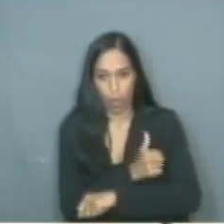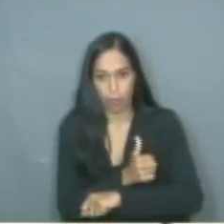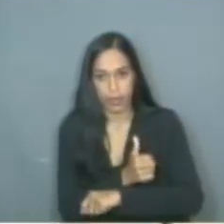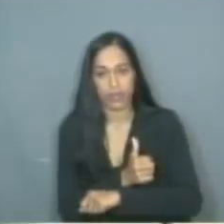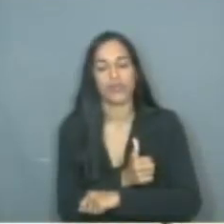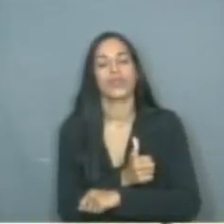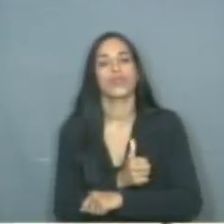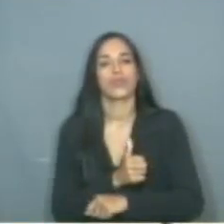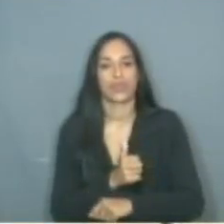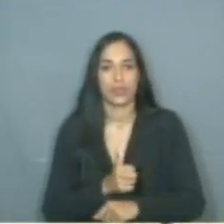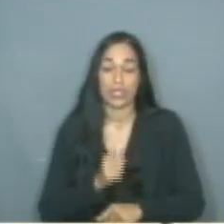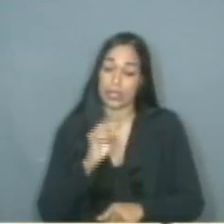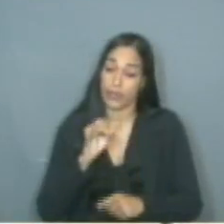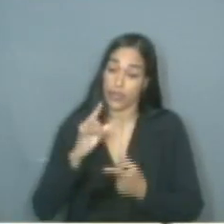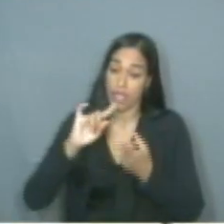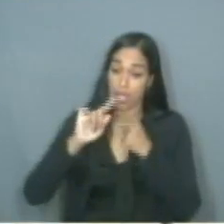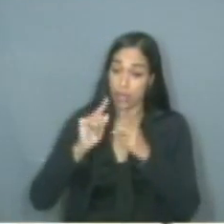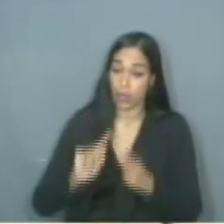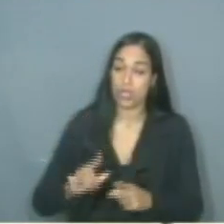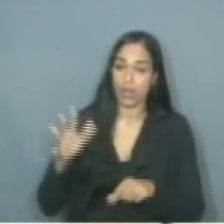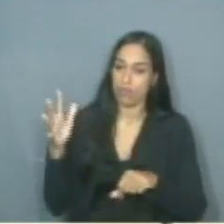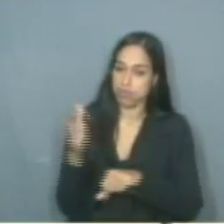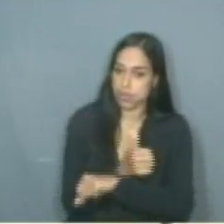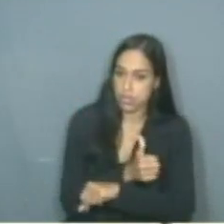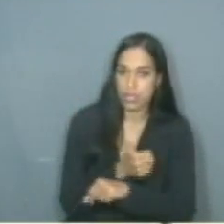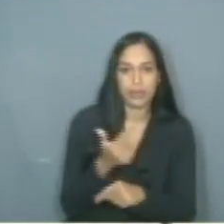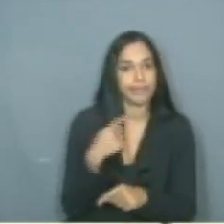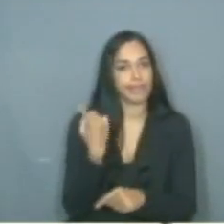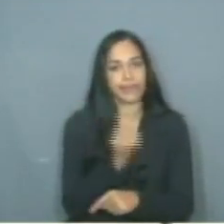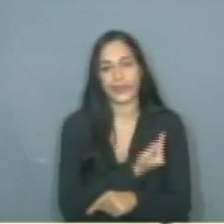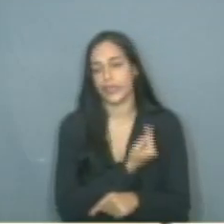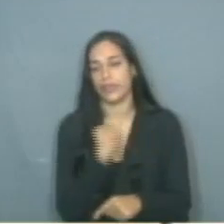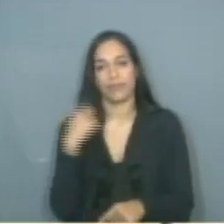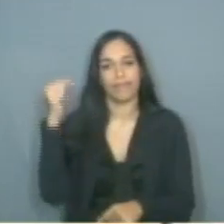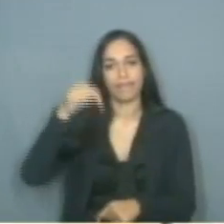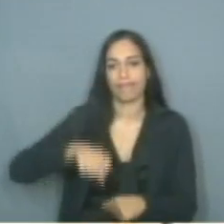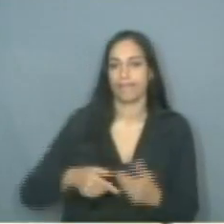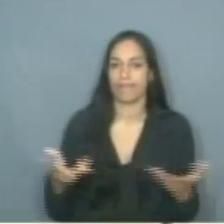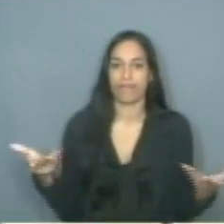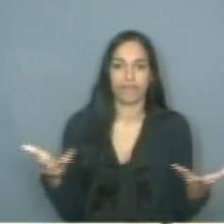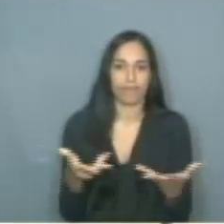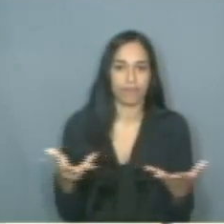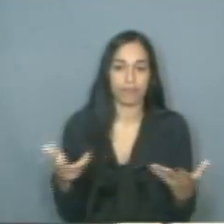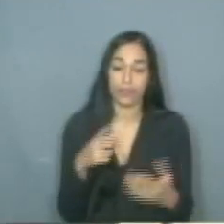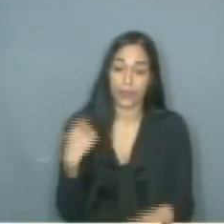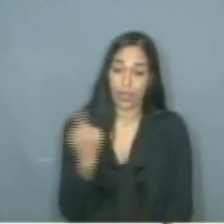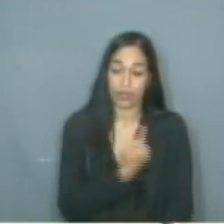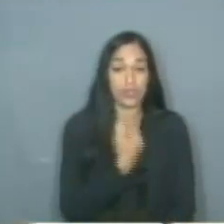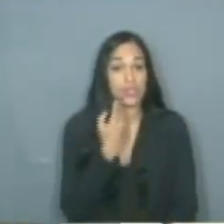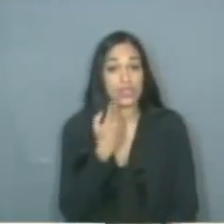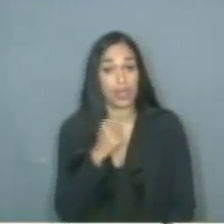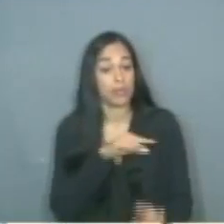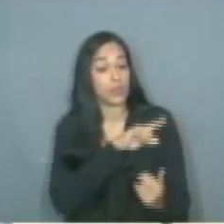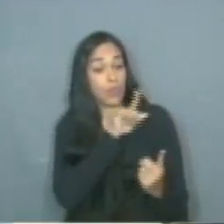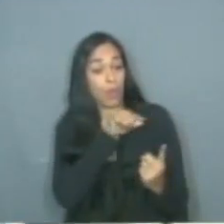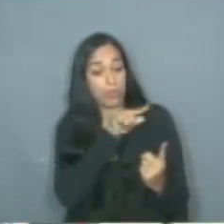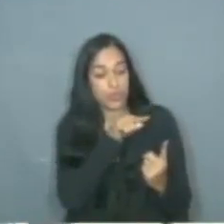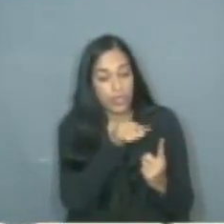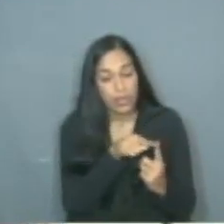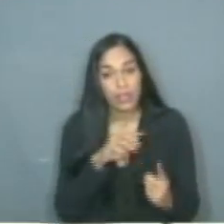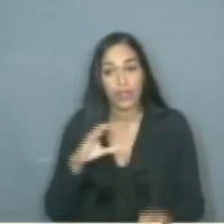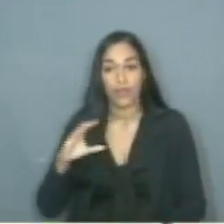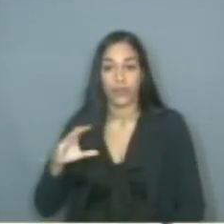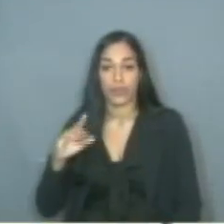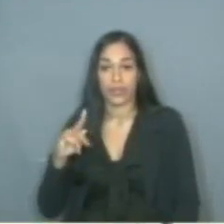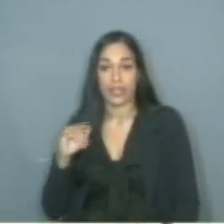articulação desses golpistas, nós não estaríamos aqui hoje. A gente sabe que o intuito dessa